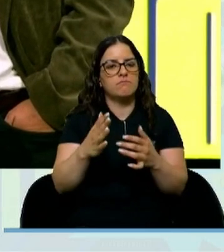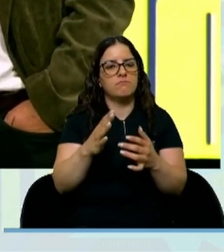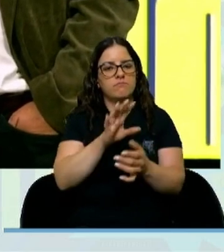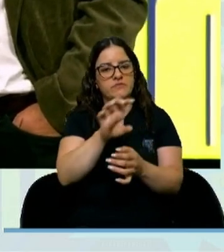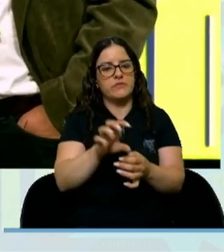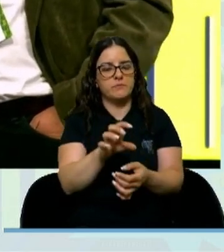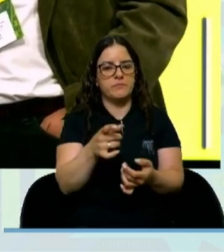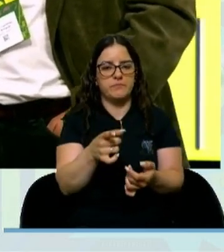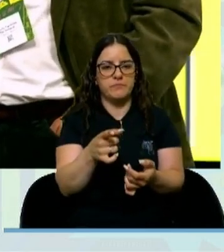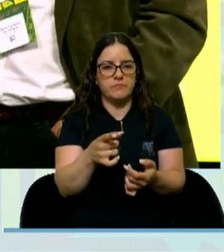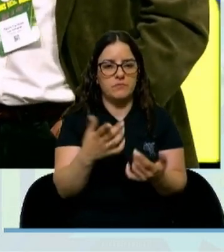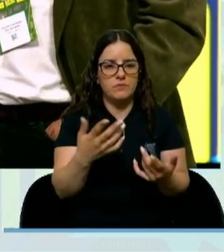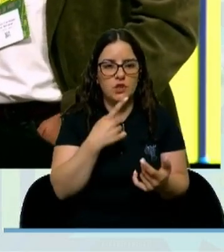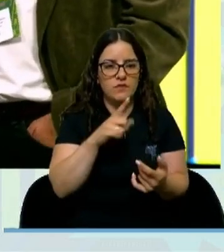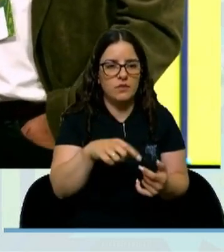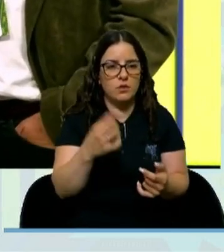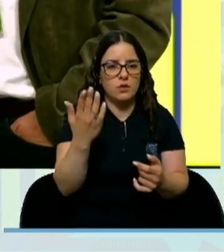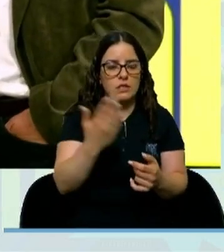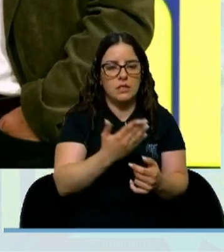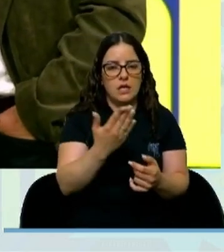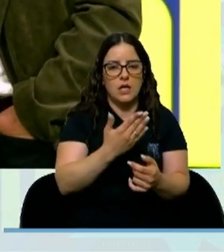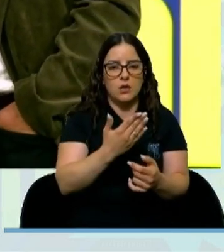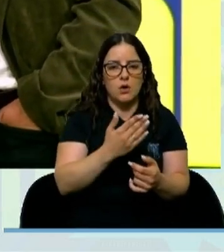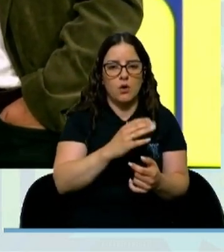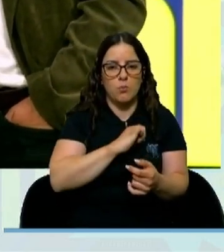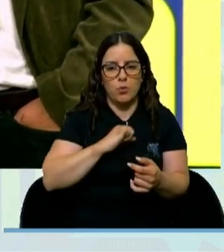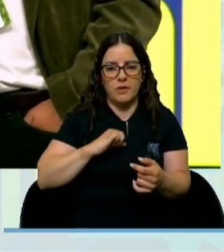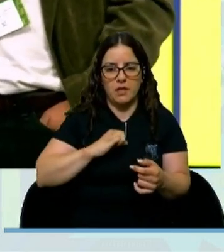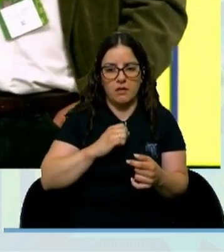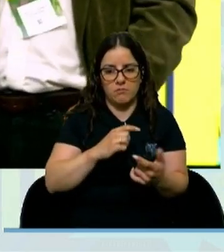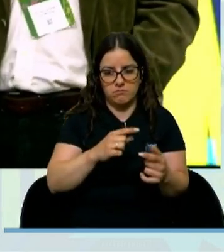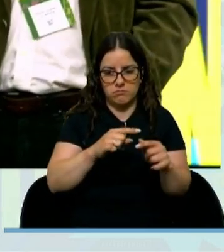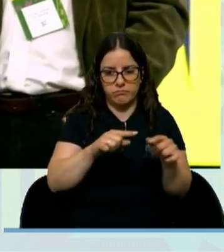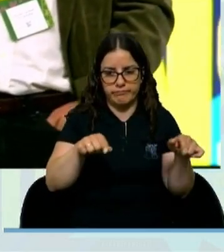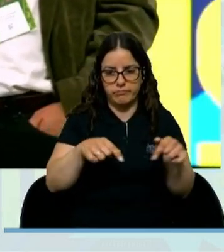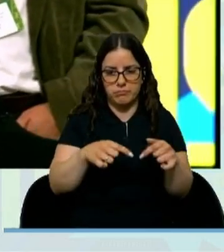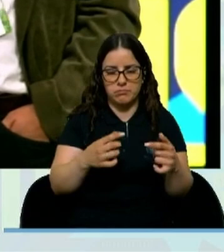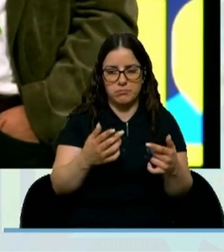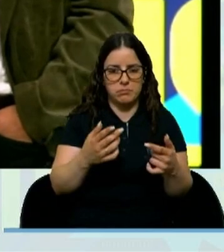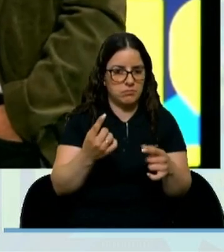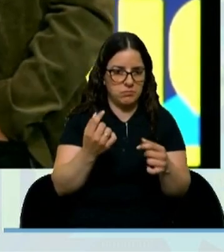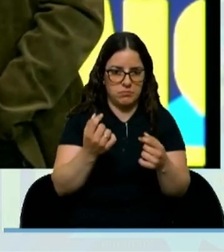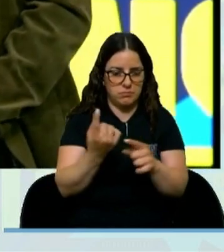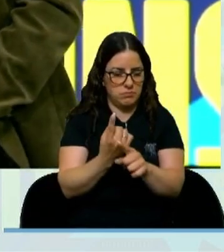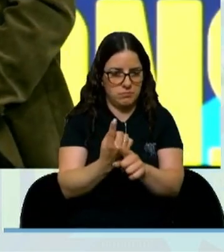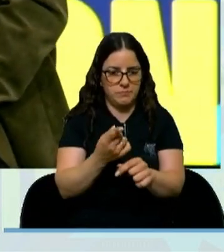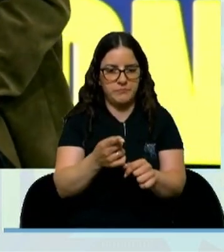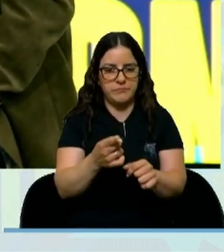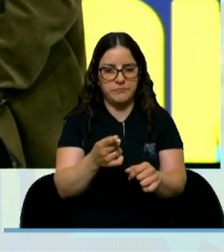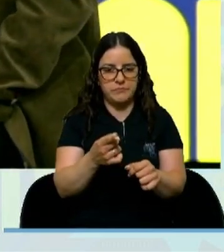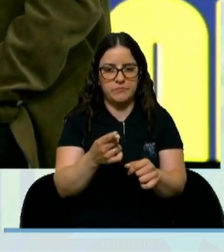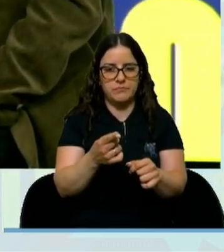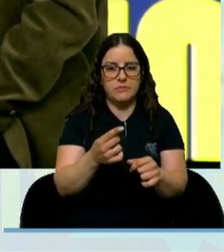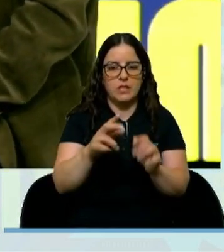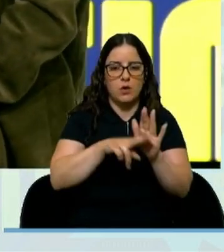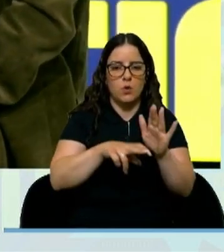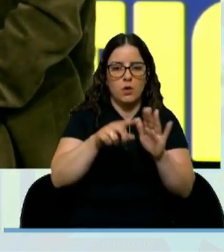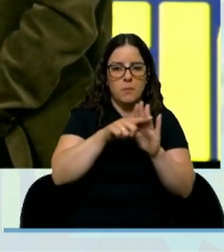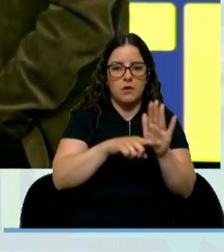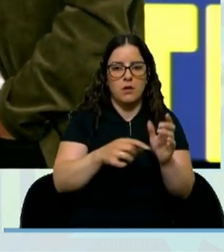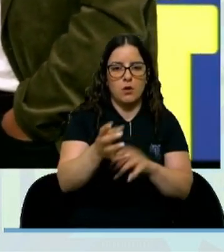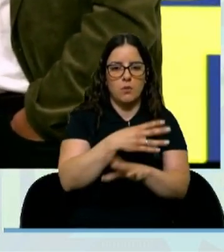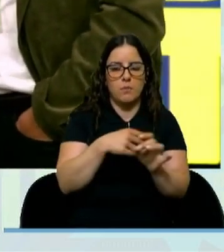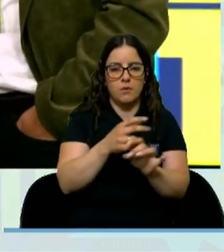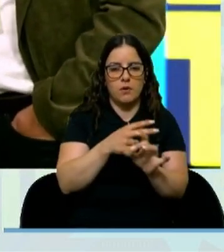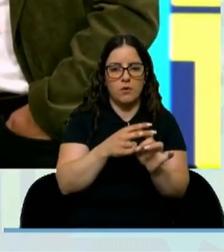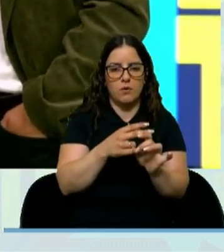questão do direito de propriedade, na regulação tivemos dois regulamentos europeus, um deles que vai